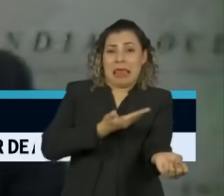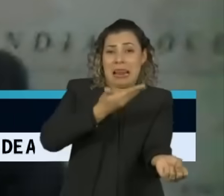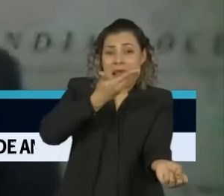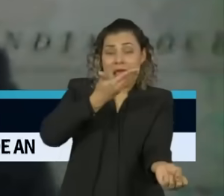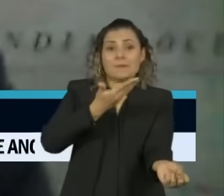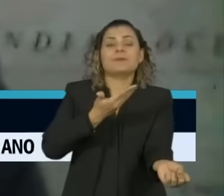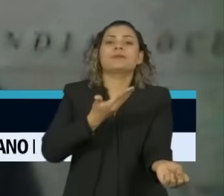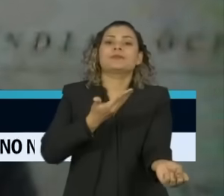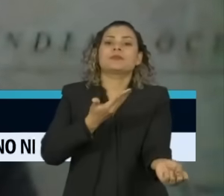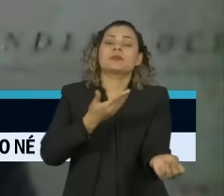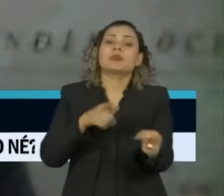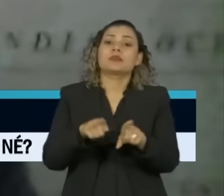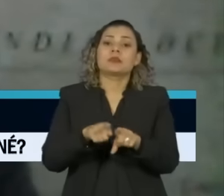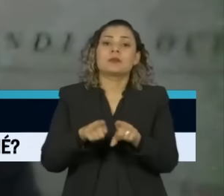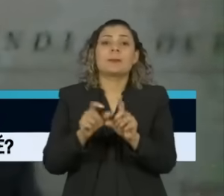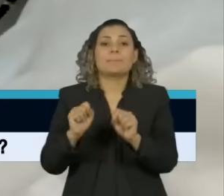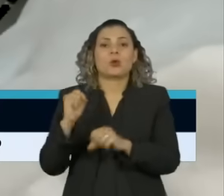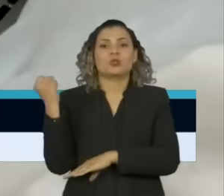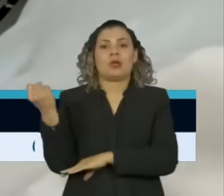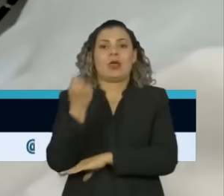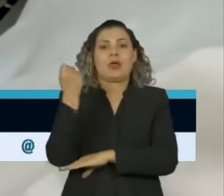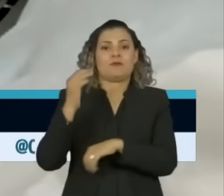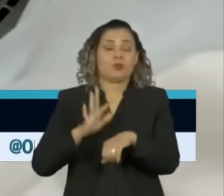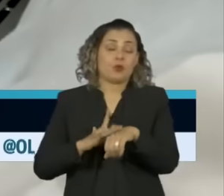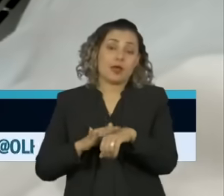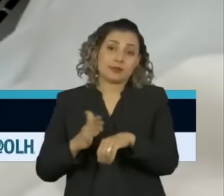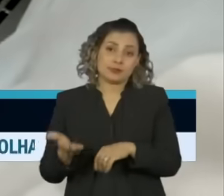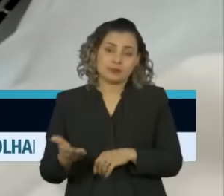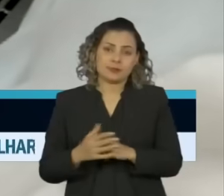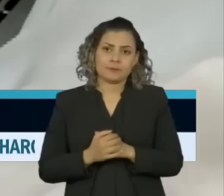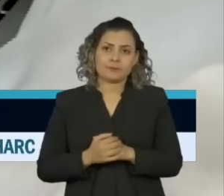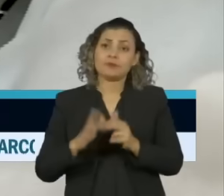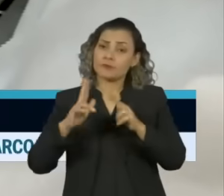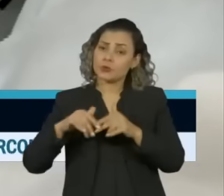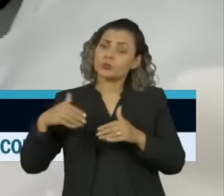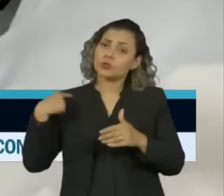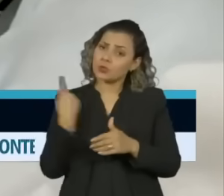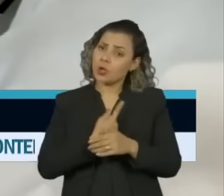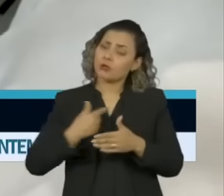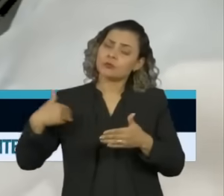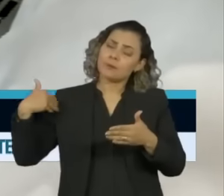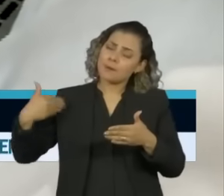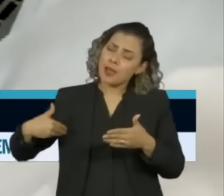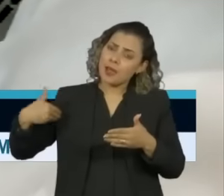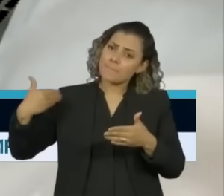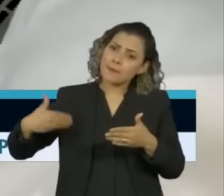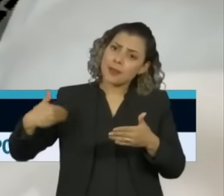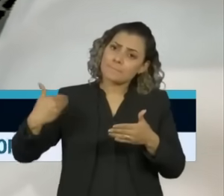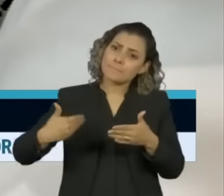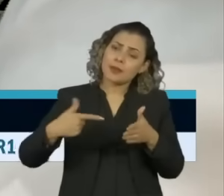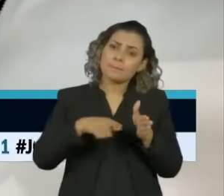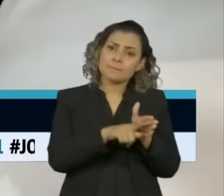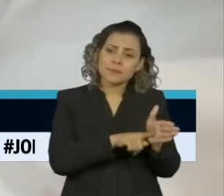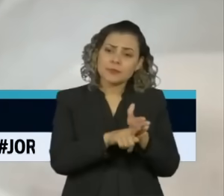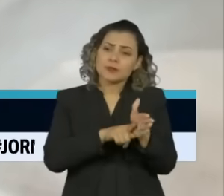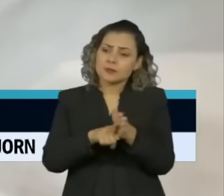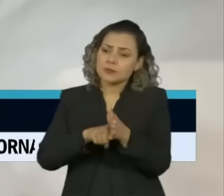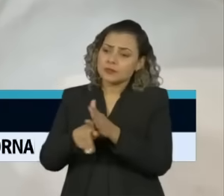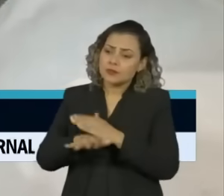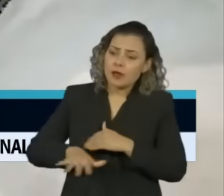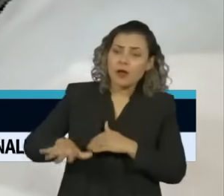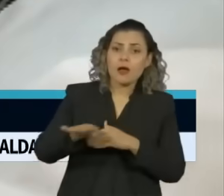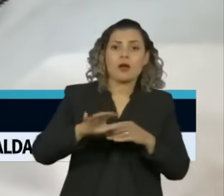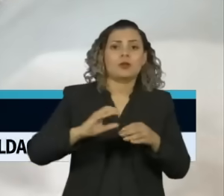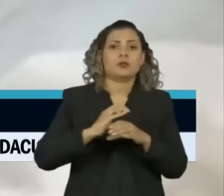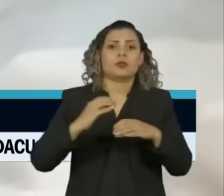à severidade da doença, Além disso, a gente vem fazendo pesquisa em áreas mais voltadas para a engenharia,